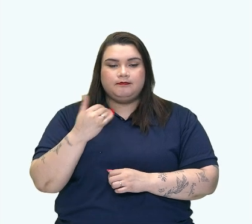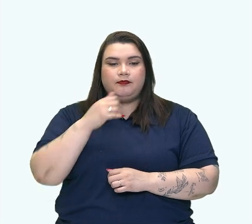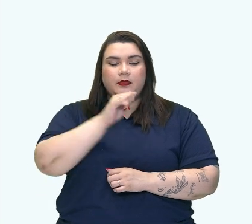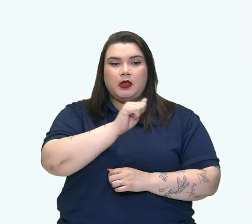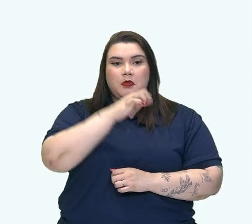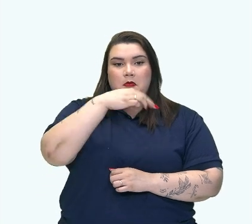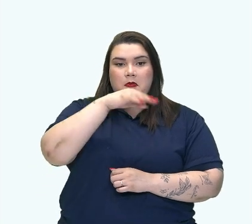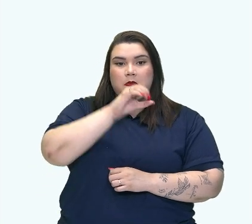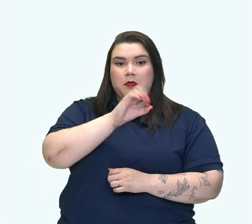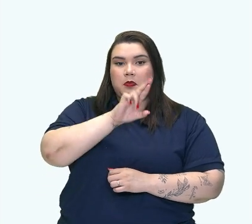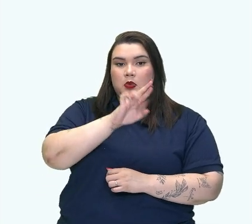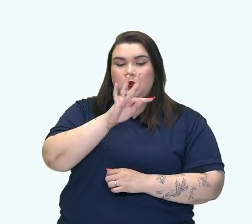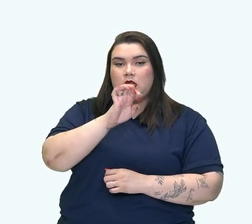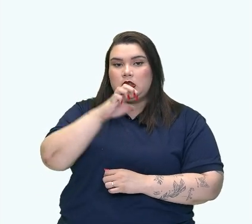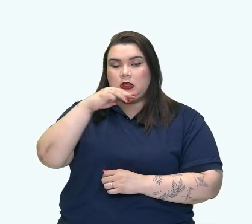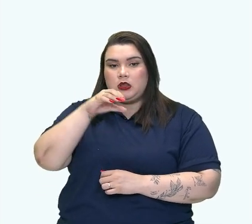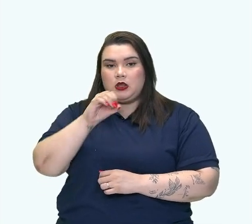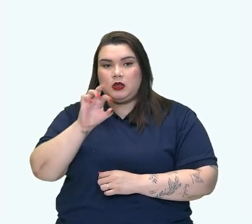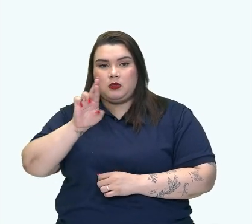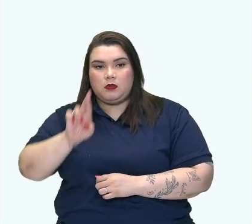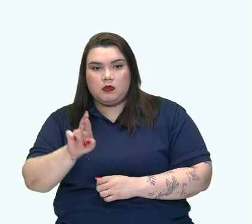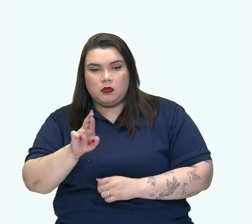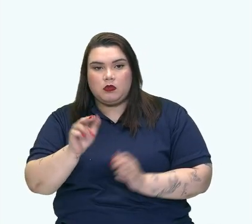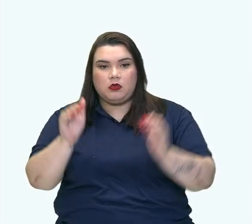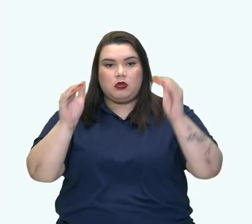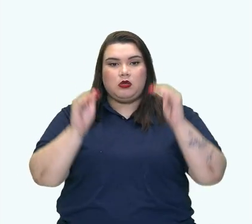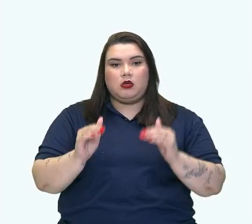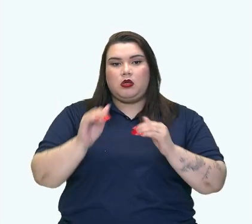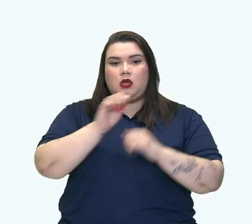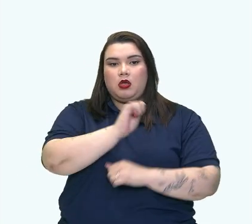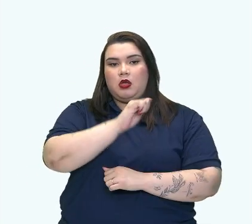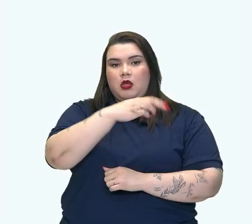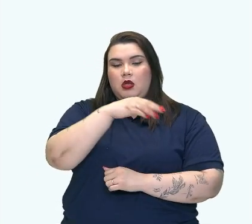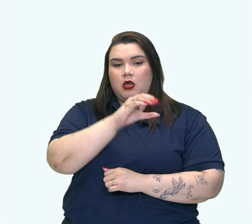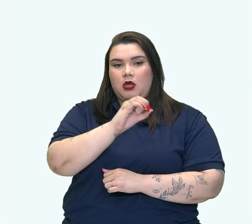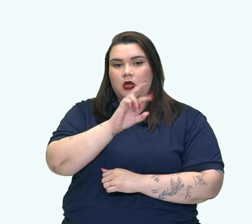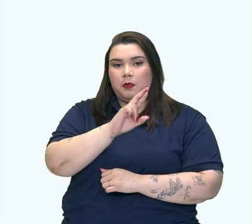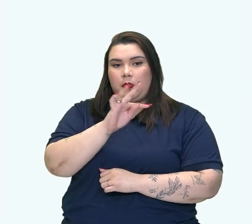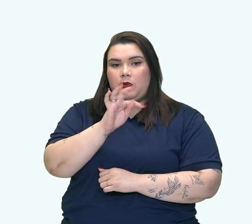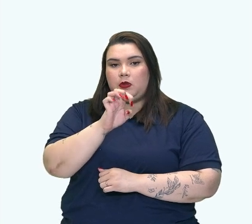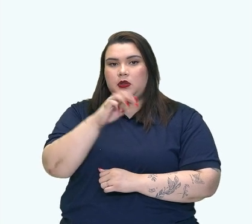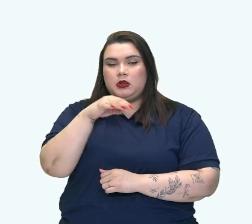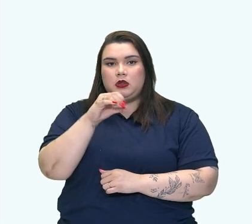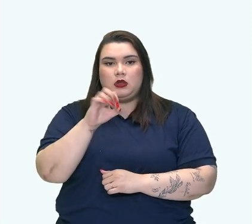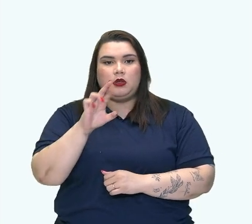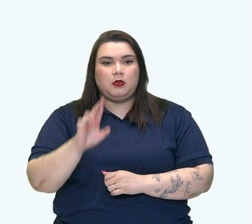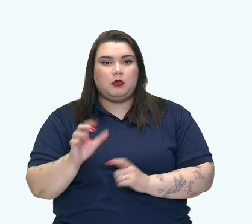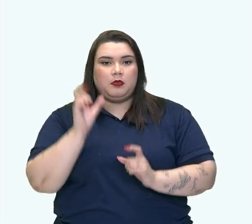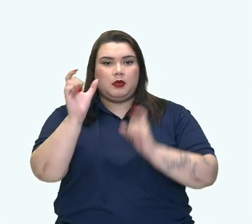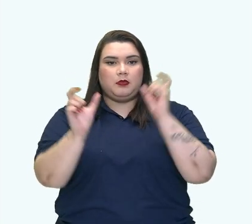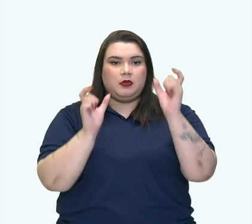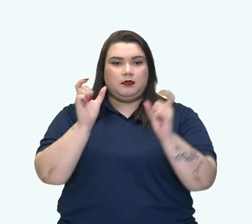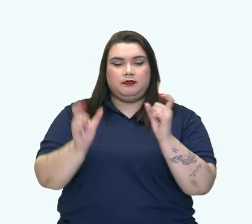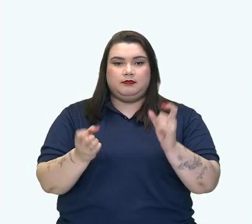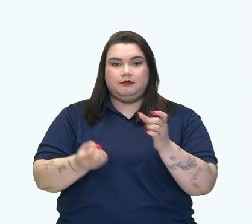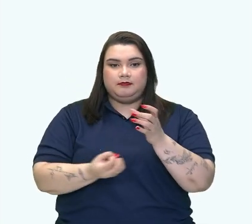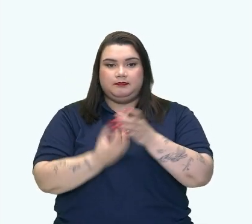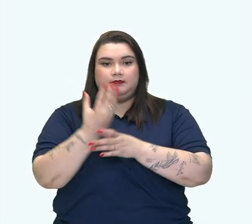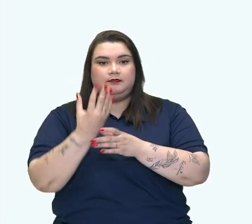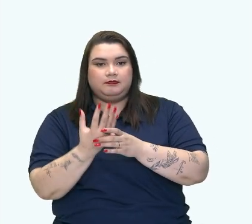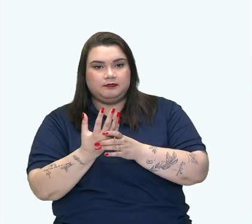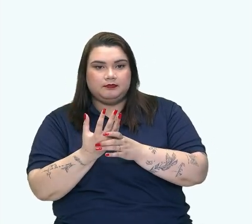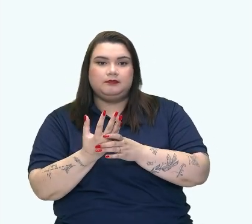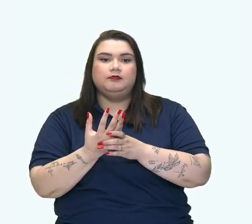amortemor, amortemor. Então a gente tem ali várias palavras em uma só. Amor, morte, nós